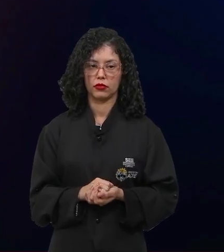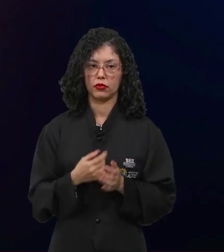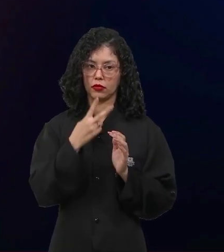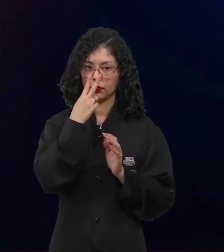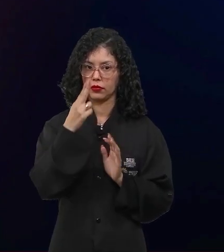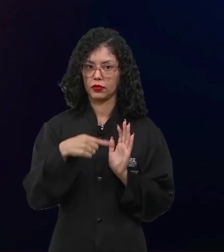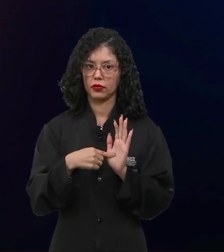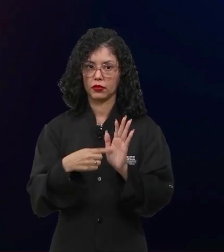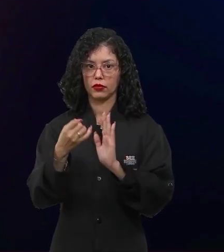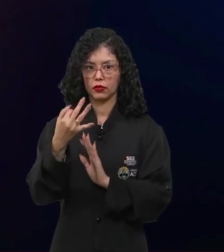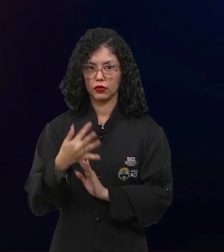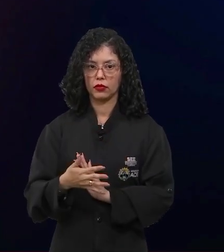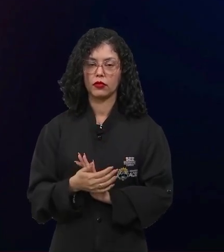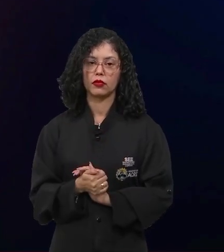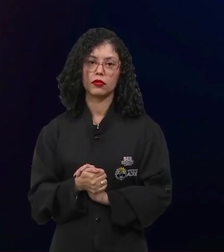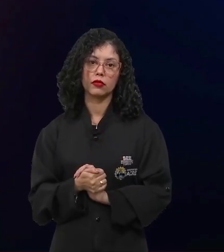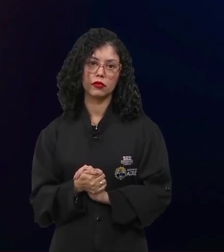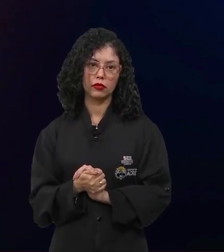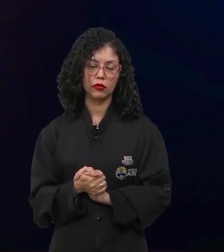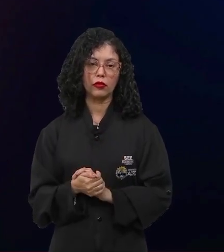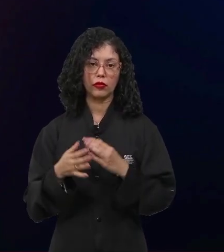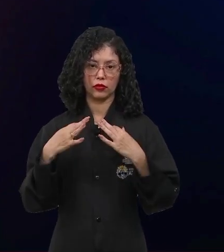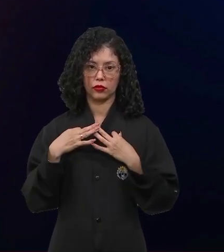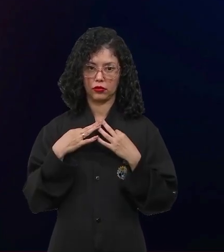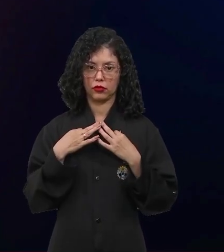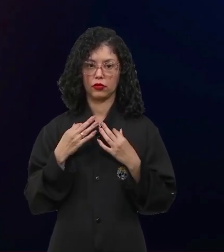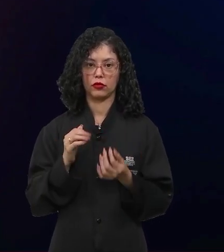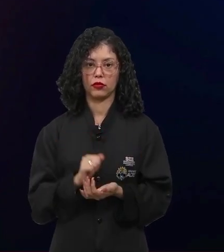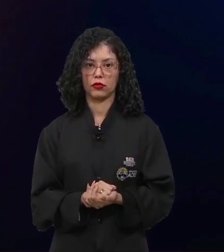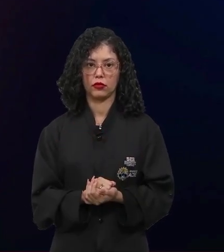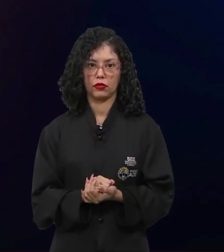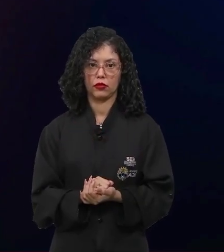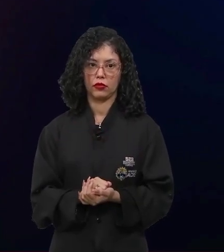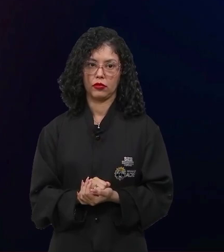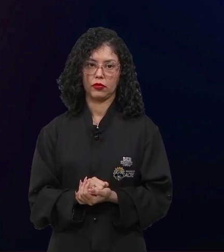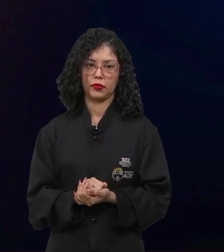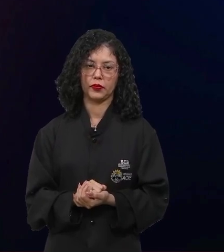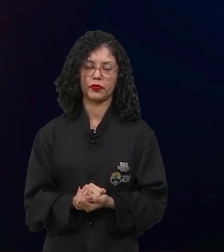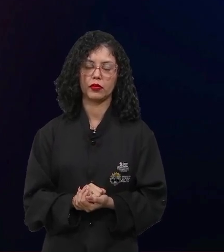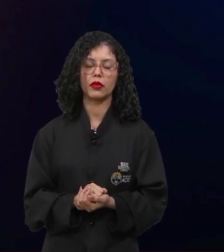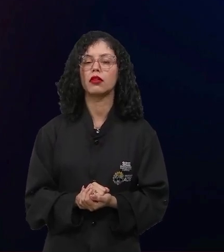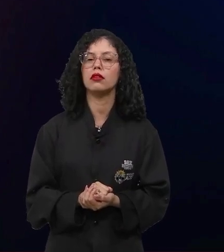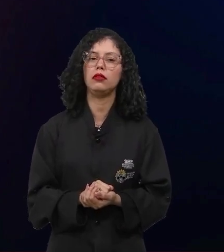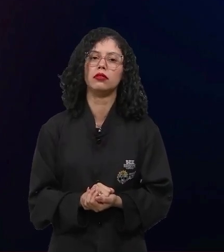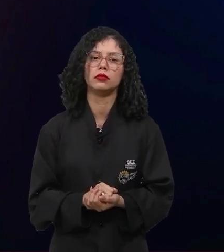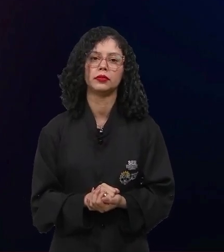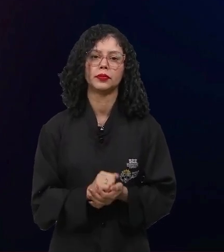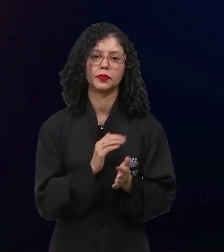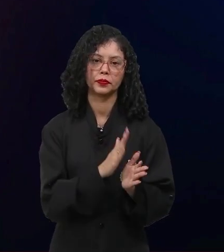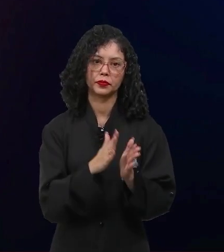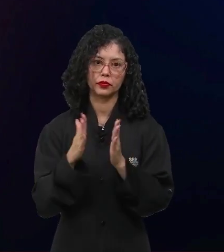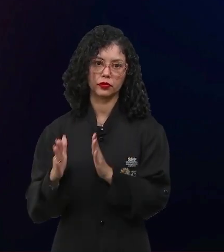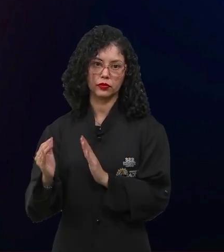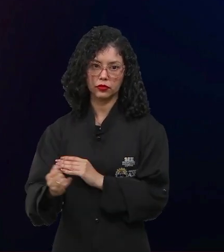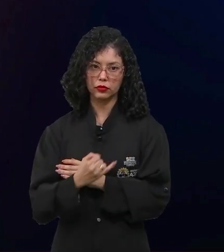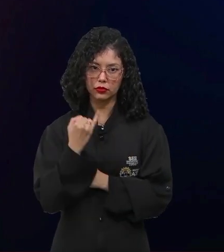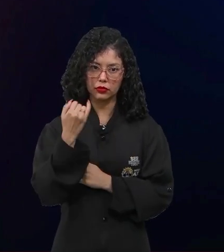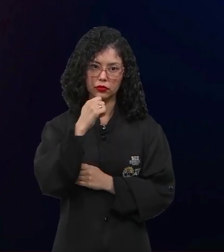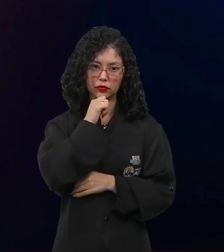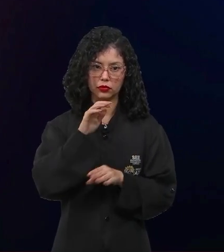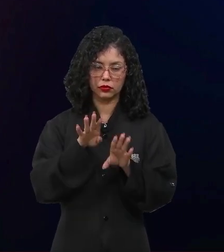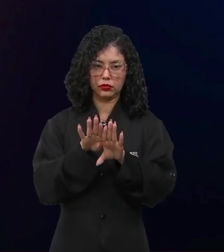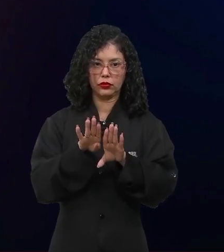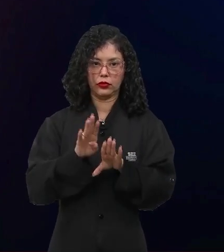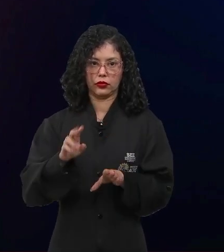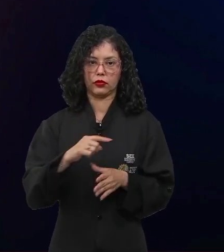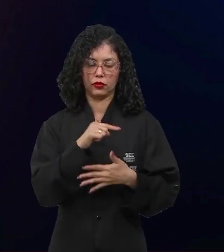sendo contado. E o figurino e a caracterização, que é parte importante